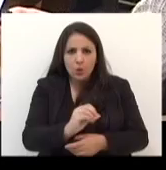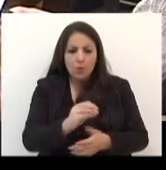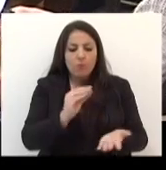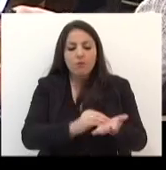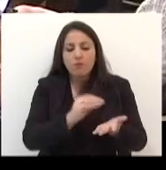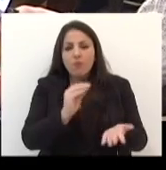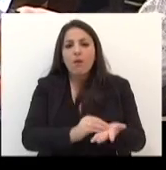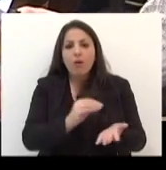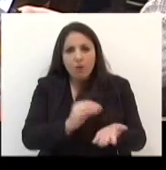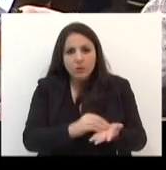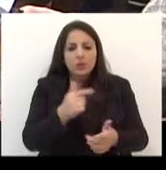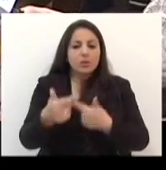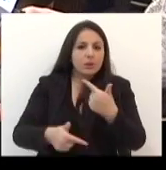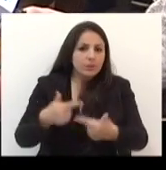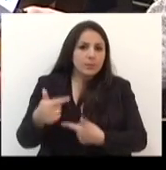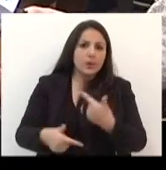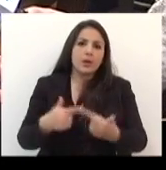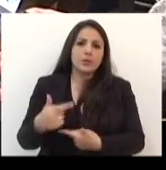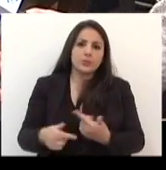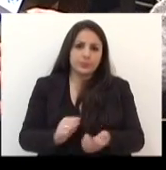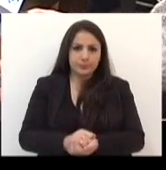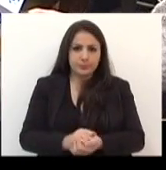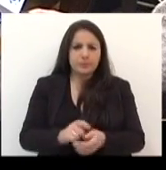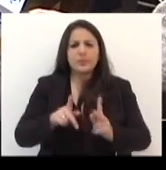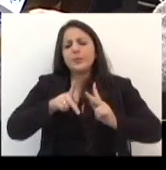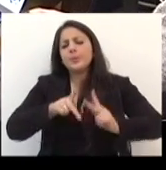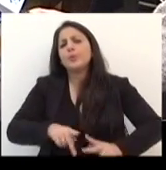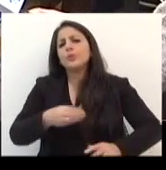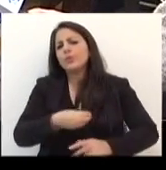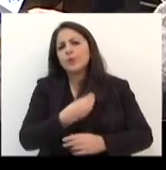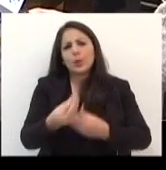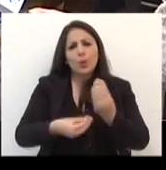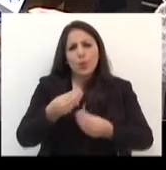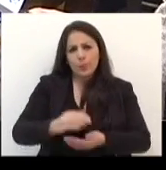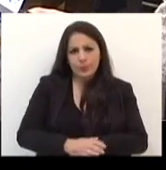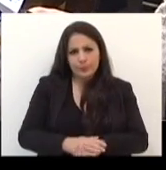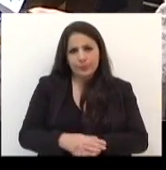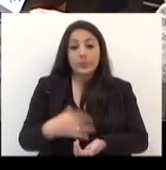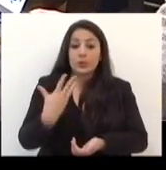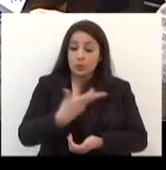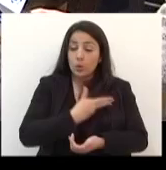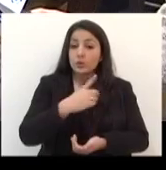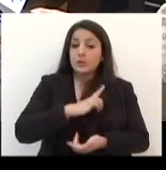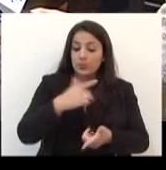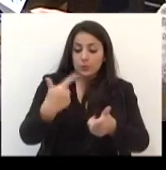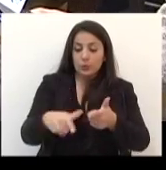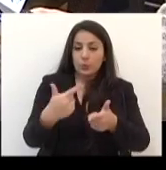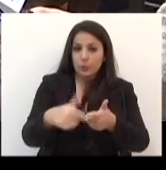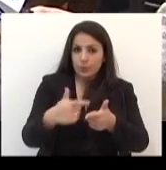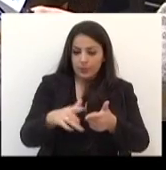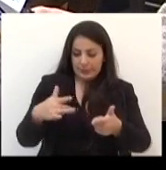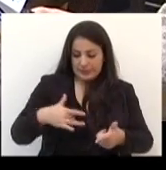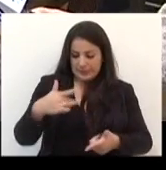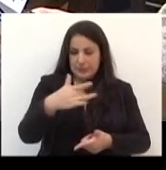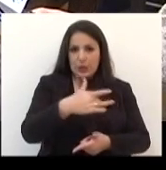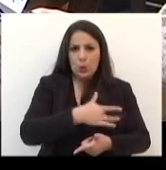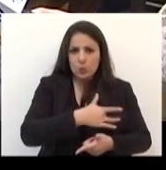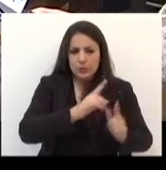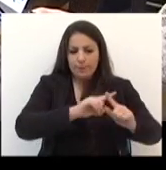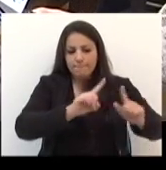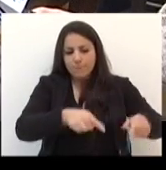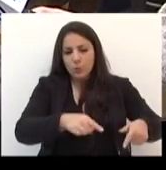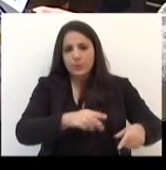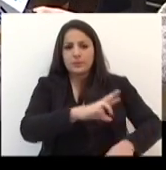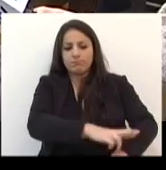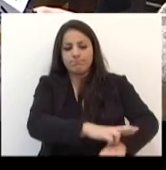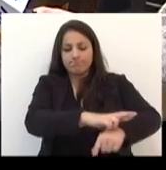emprego. Aí eu quero dizer o seguinte, essas pessoas vão viver de quê? Nós temos a precariedade da saúde pública,